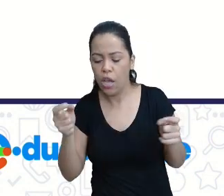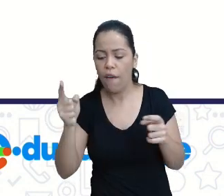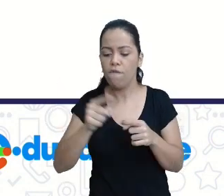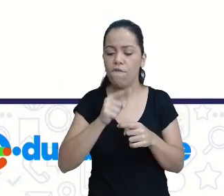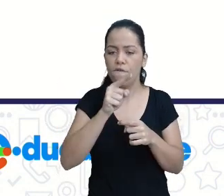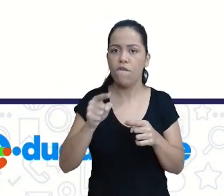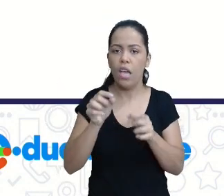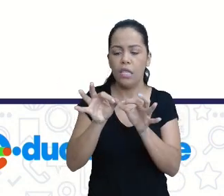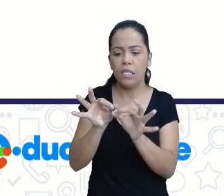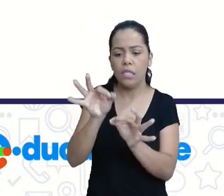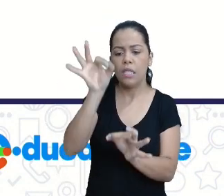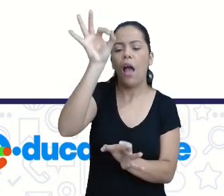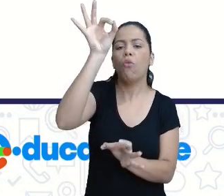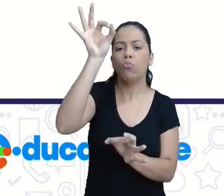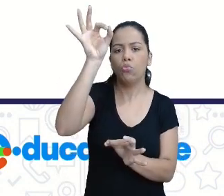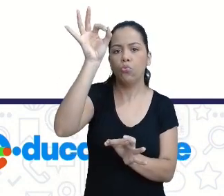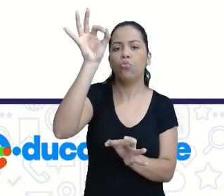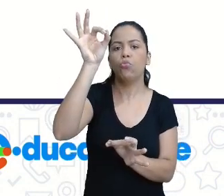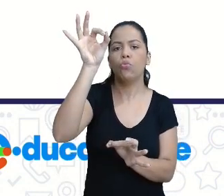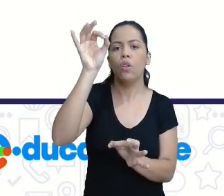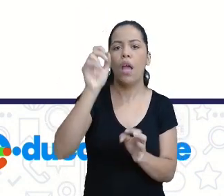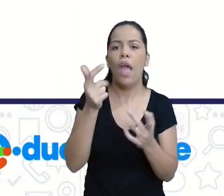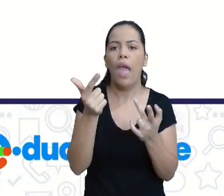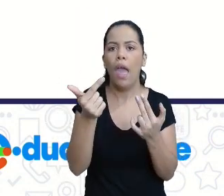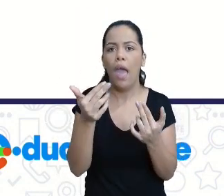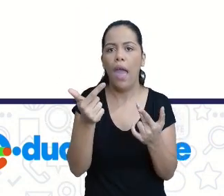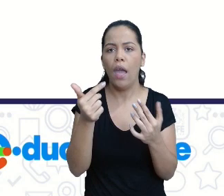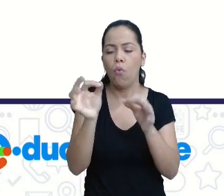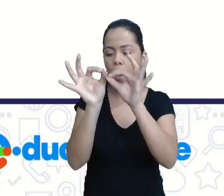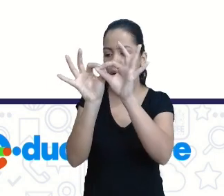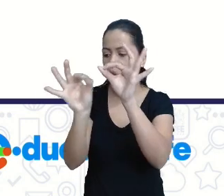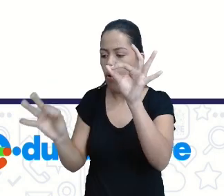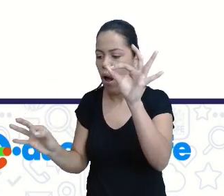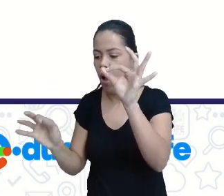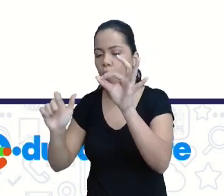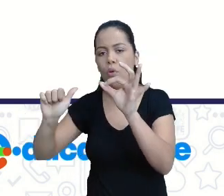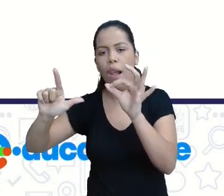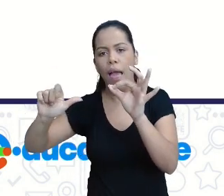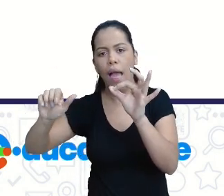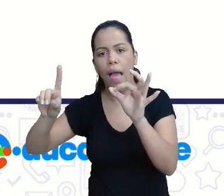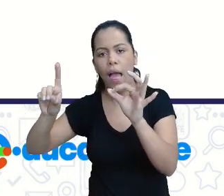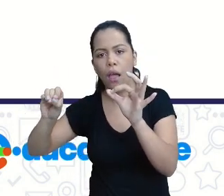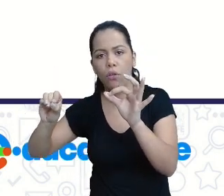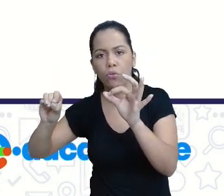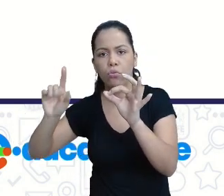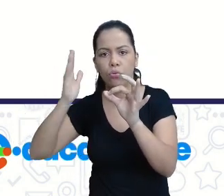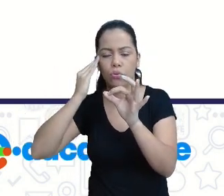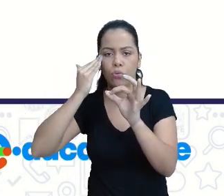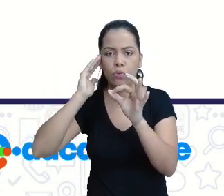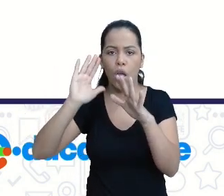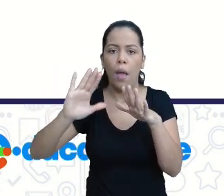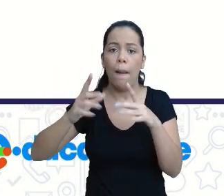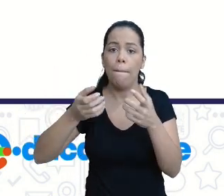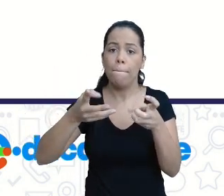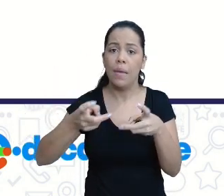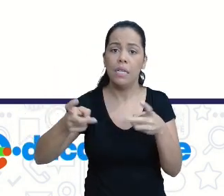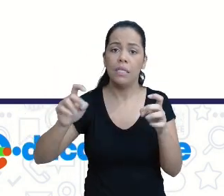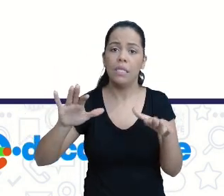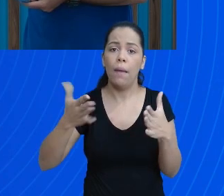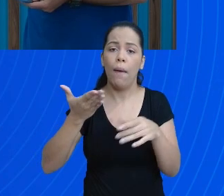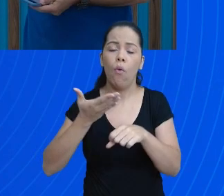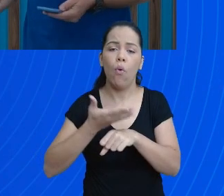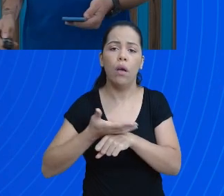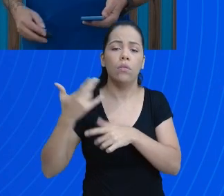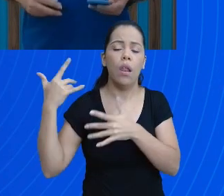outros dois lados. Lembrando que para se chegar nesse resultado, quanto tempo se passou, quanta prática teve que ser feita para se chegar